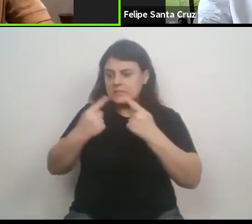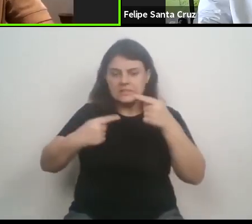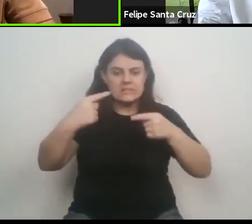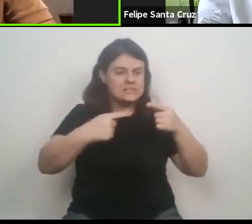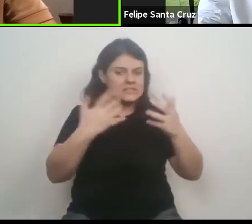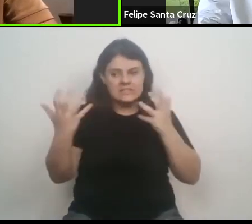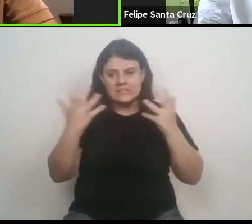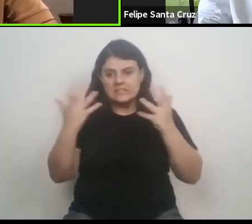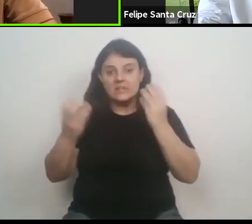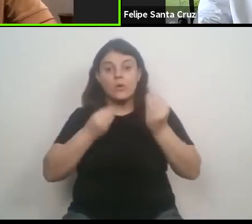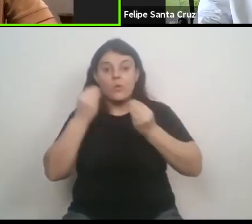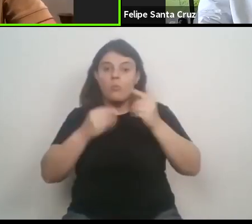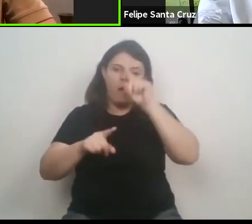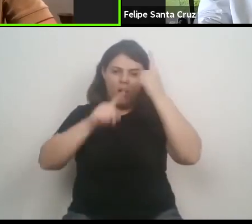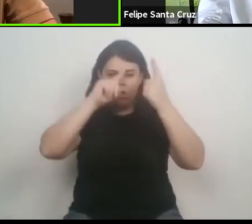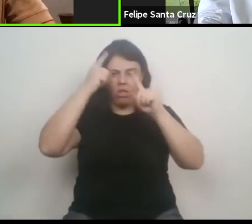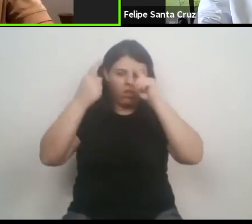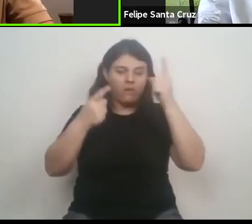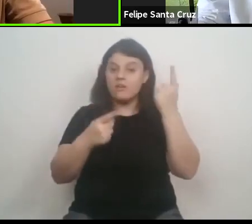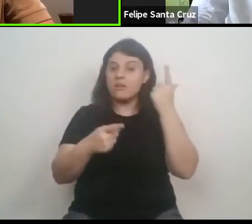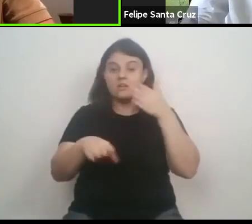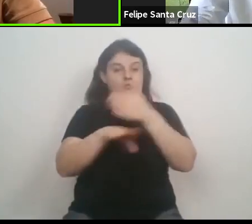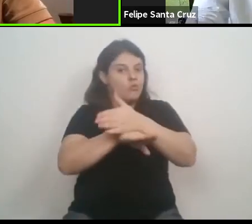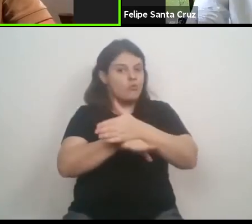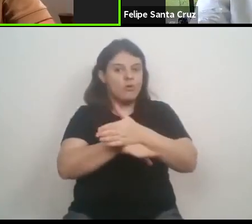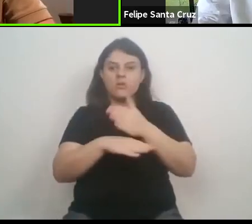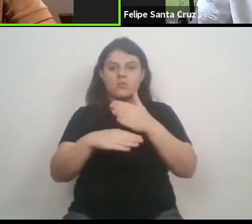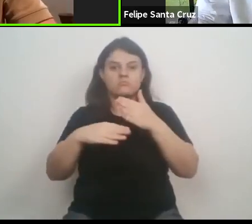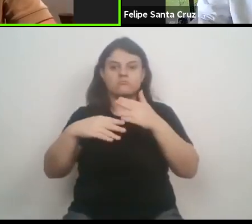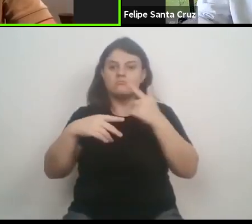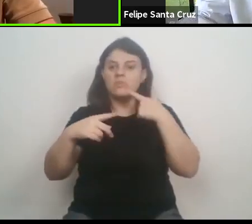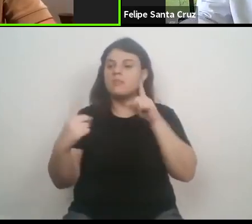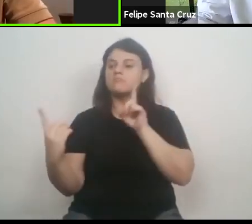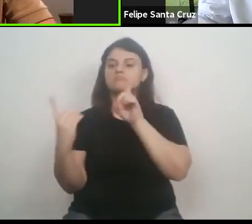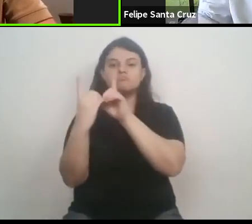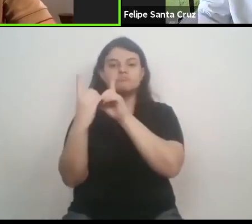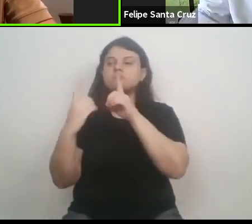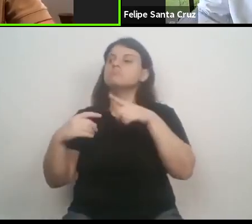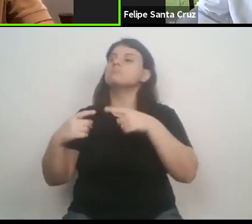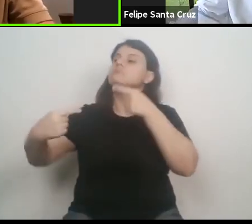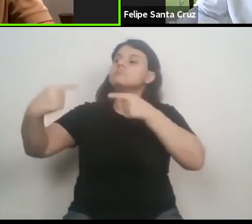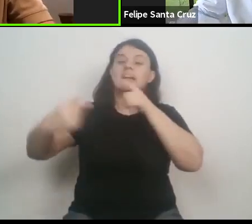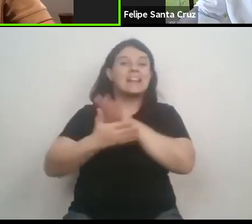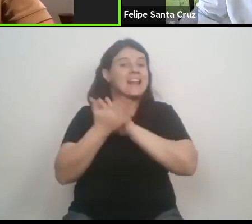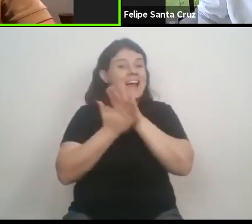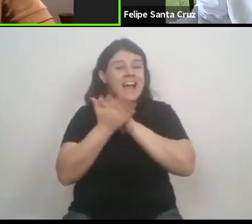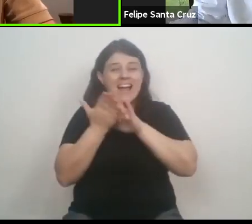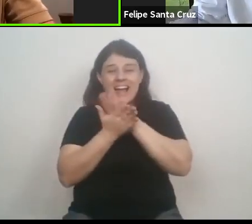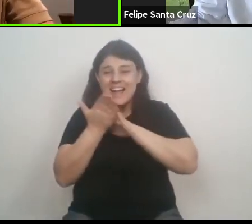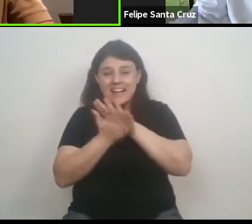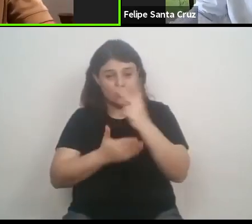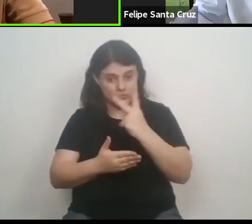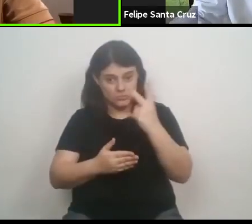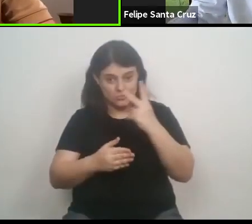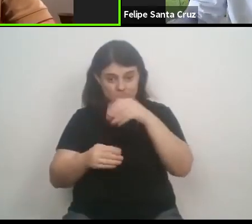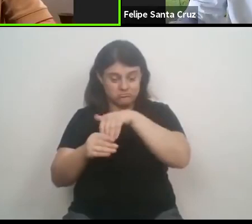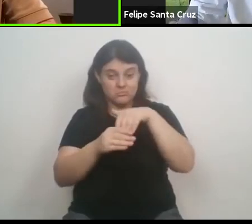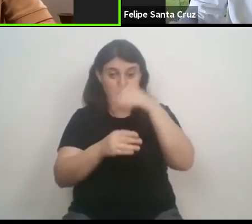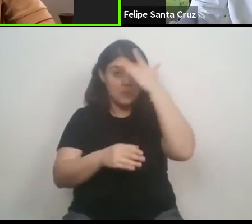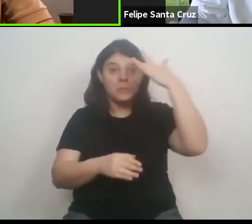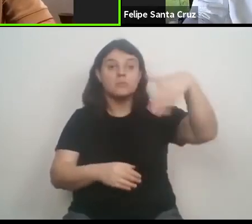como de fato inventou, e não participou de nenhum debate no segundo turno, né, não dando aos